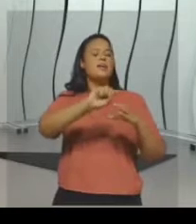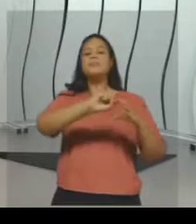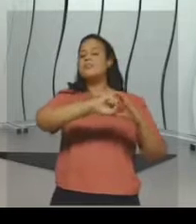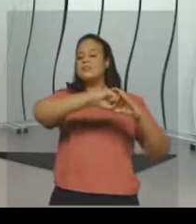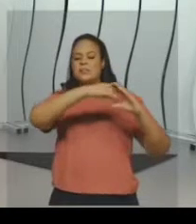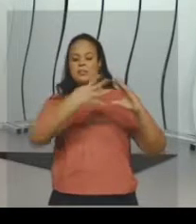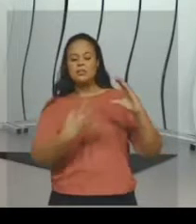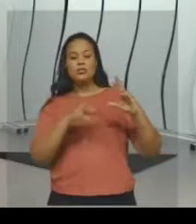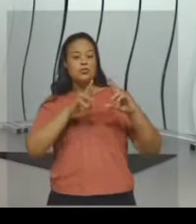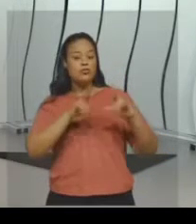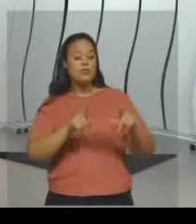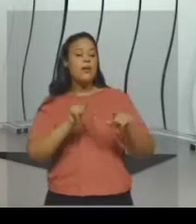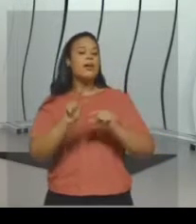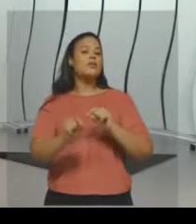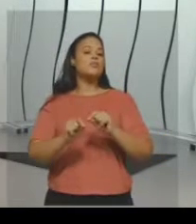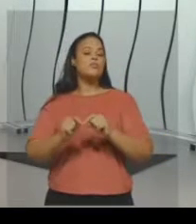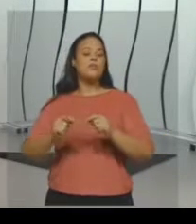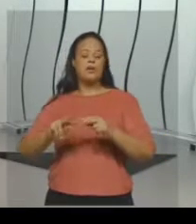das bactérias.